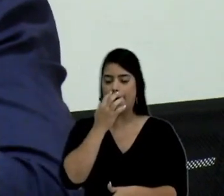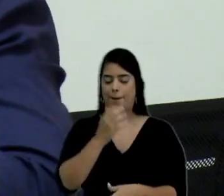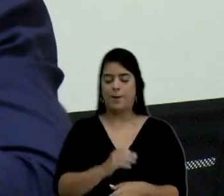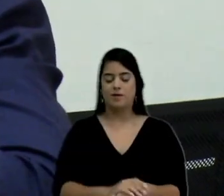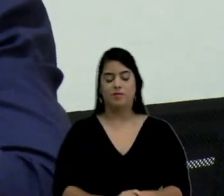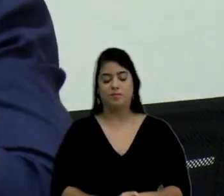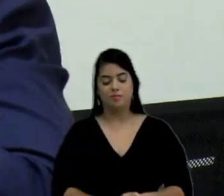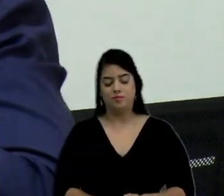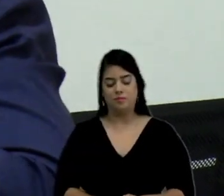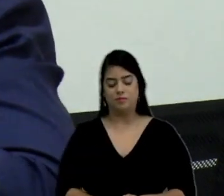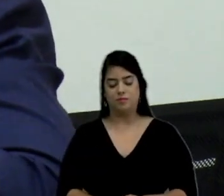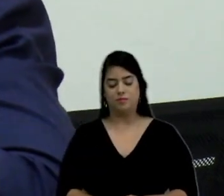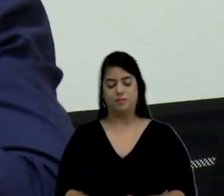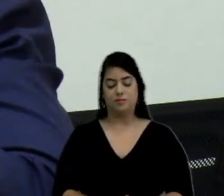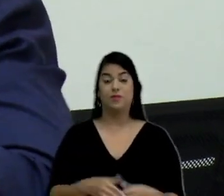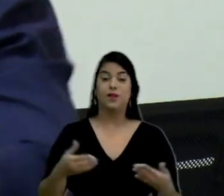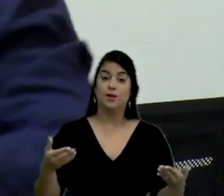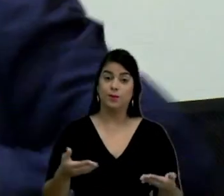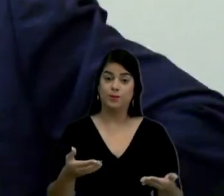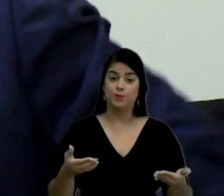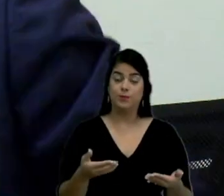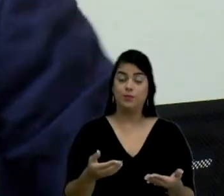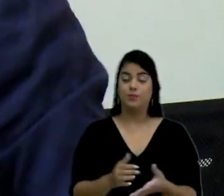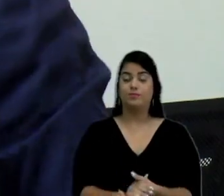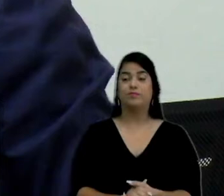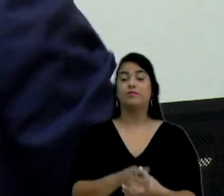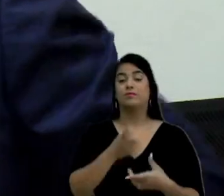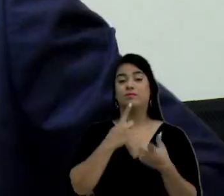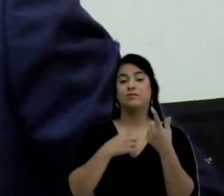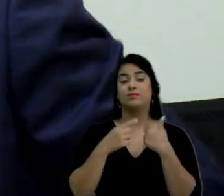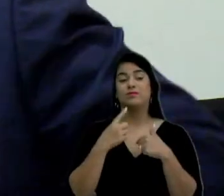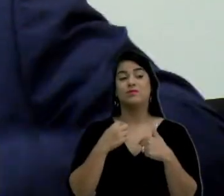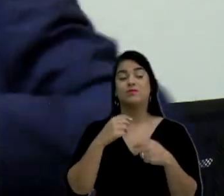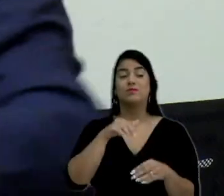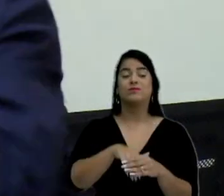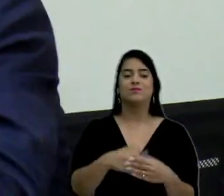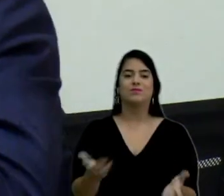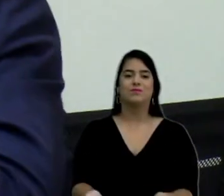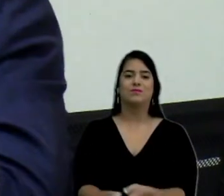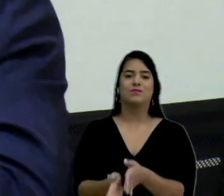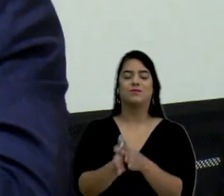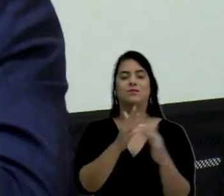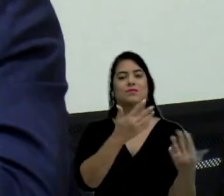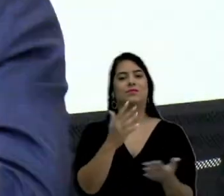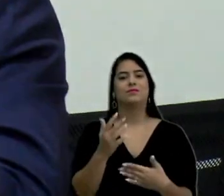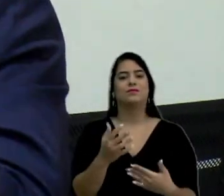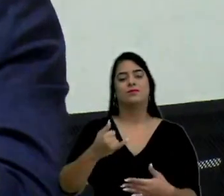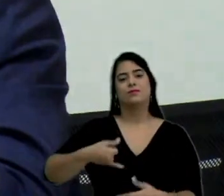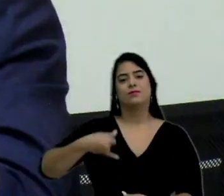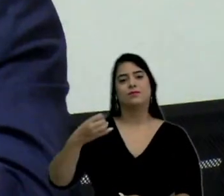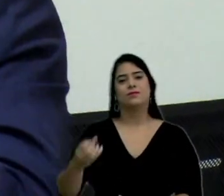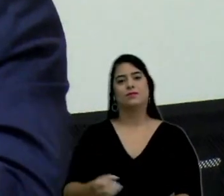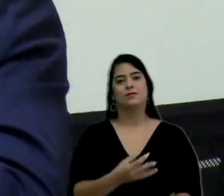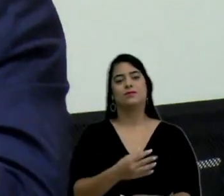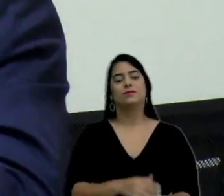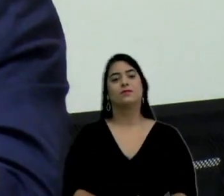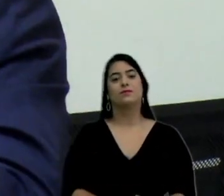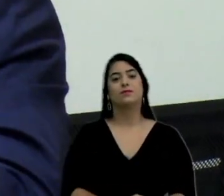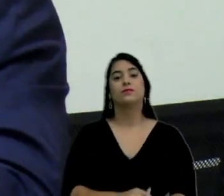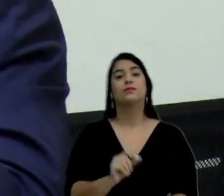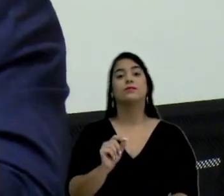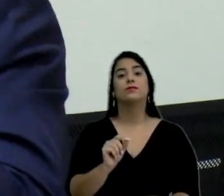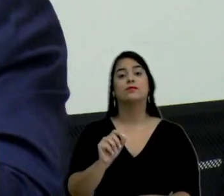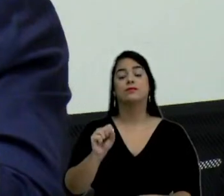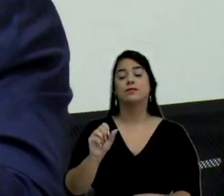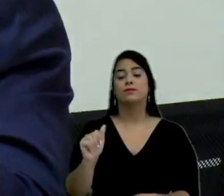quero no dia de hoje eh dar um voto de felicitação voto de aniversário para Samuel